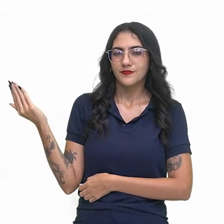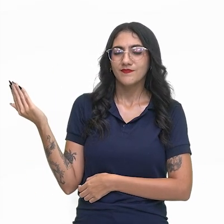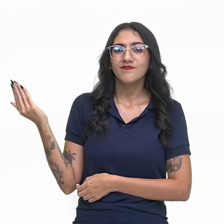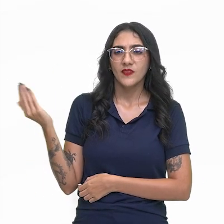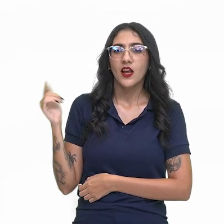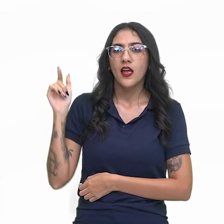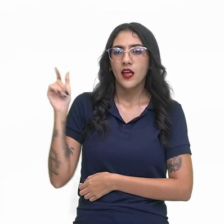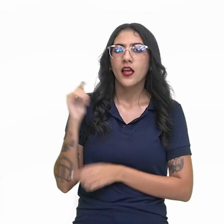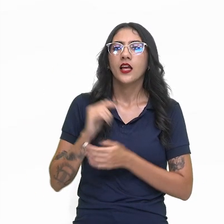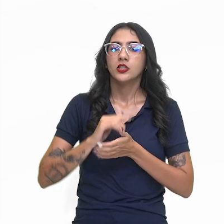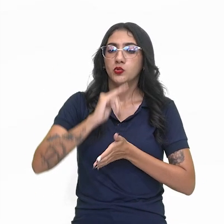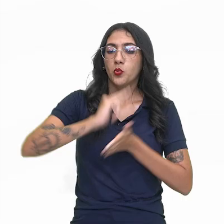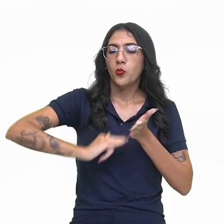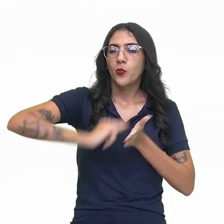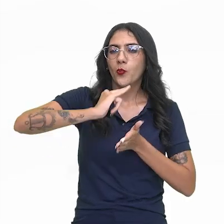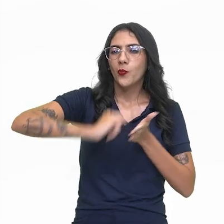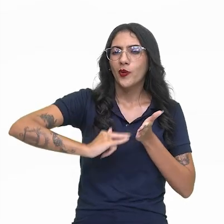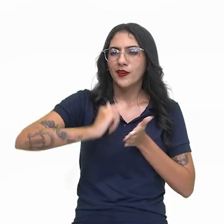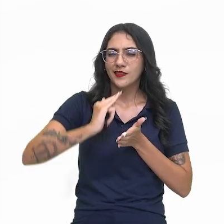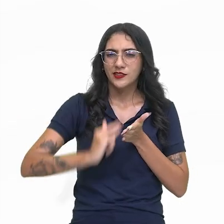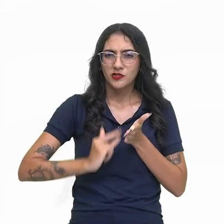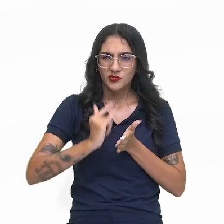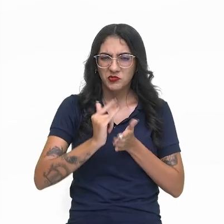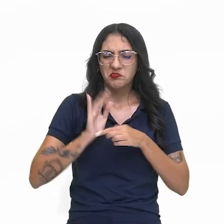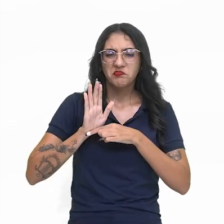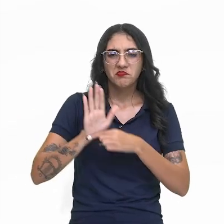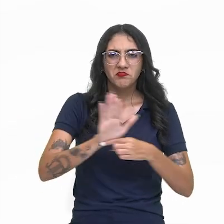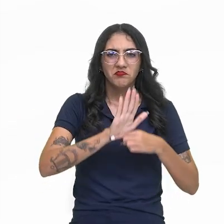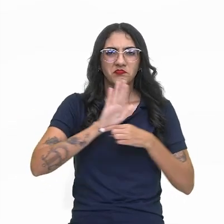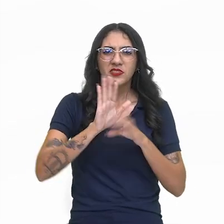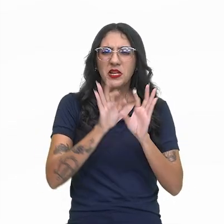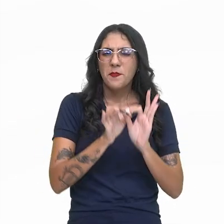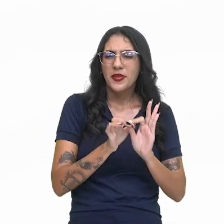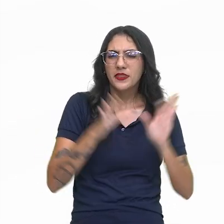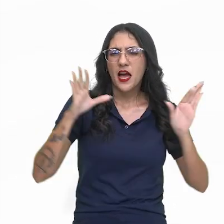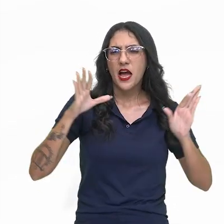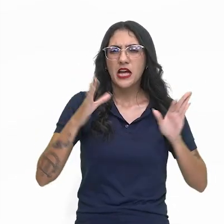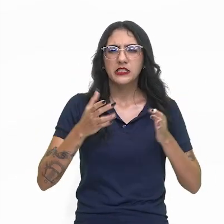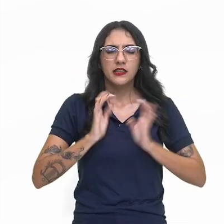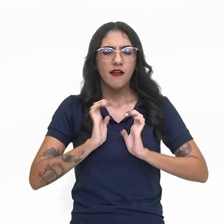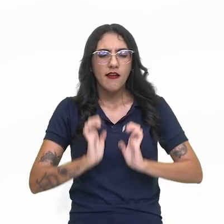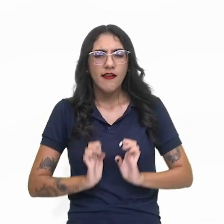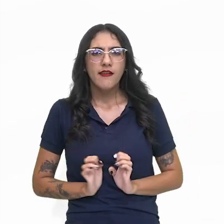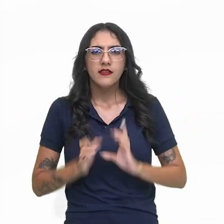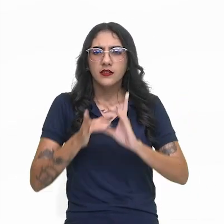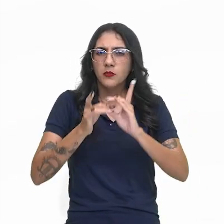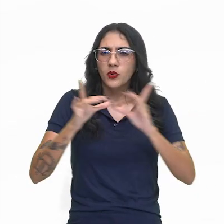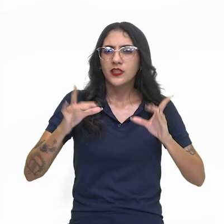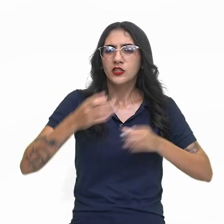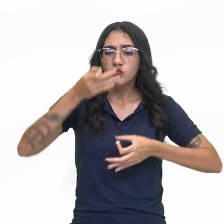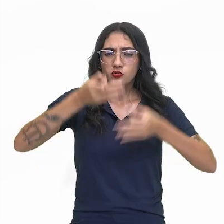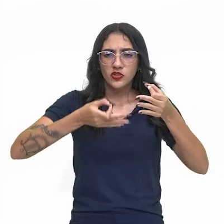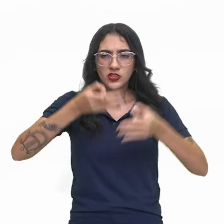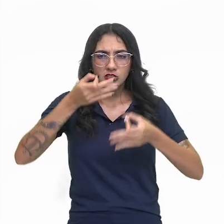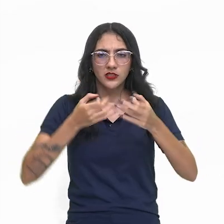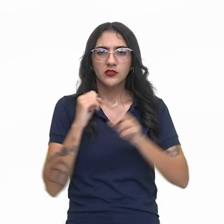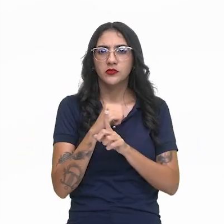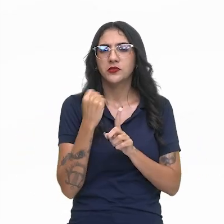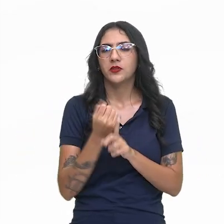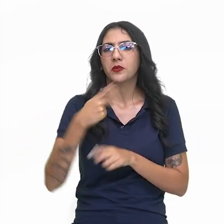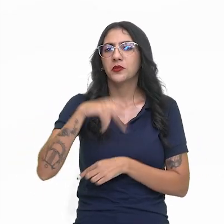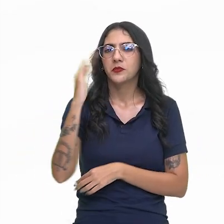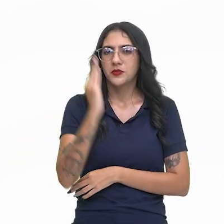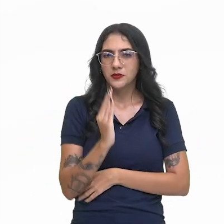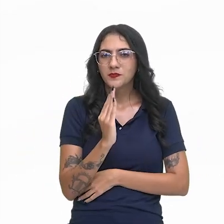da liberdade, da dignidade, da democracia, da justiça social do Brasil. Ou seja,